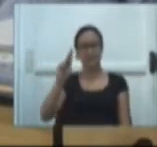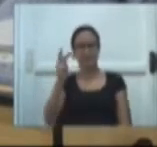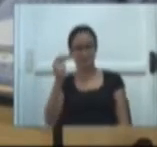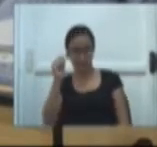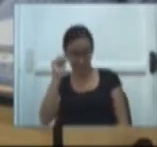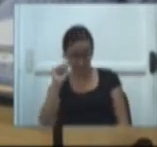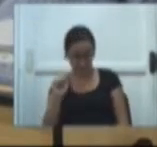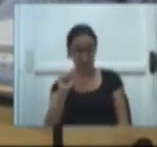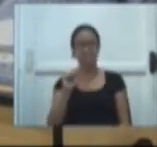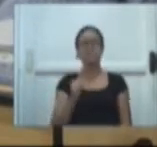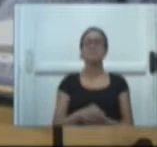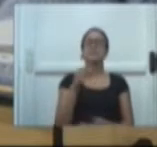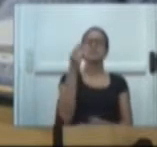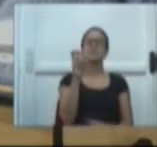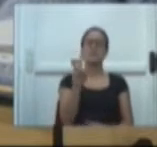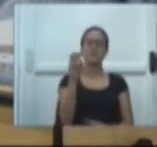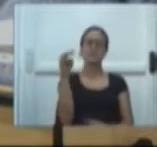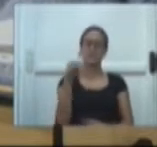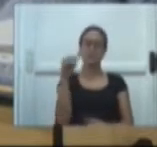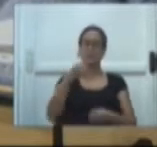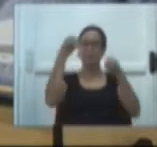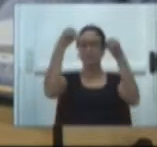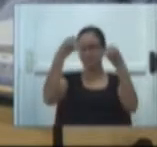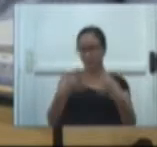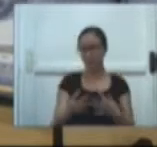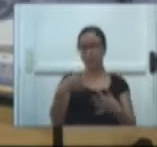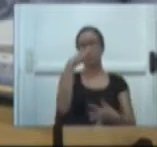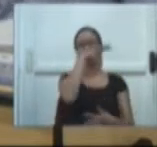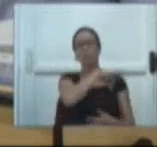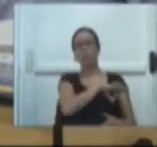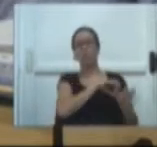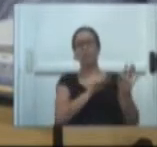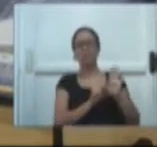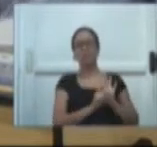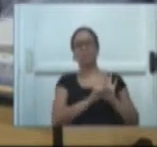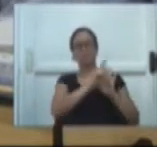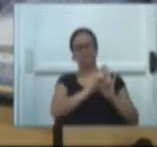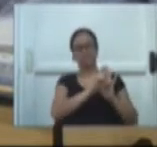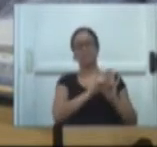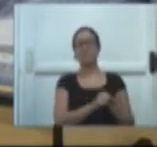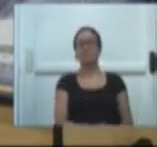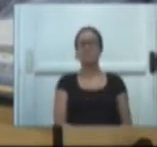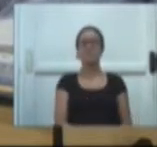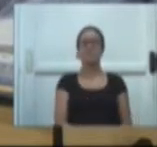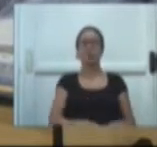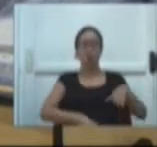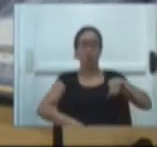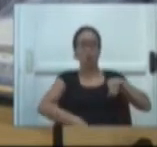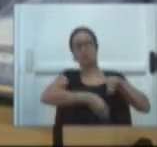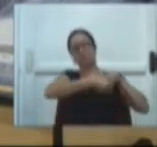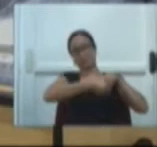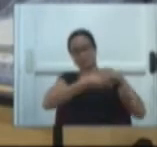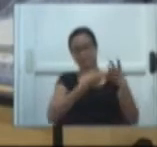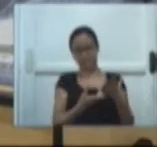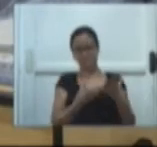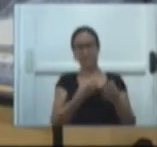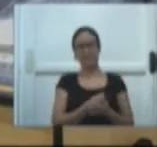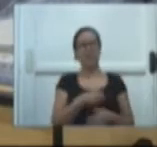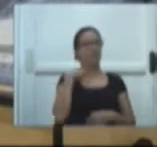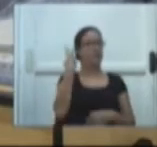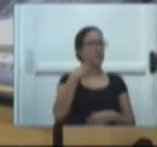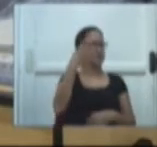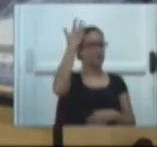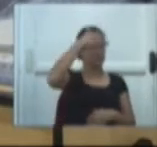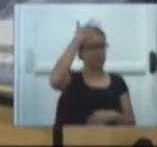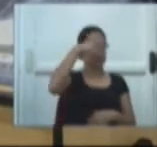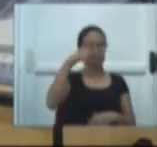do aumento do dissídio dos servidores. Por favor, a vereadora Érica Tanque e o vereador Dr. Júlio